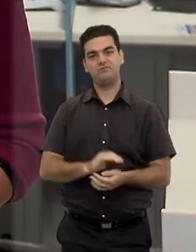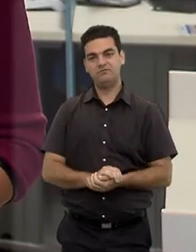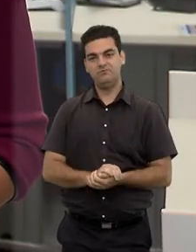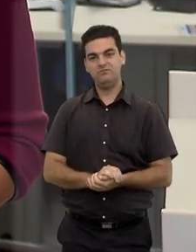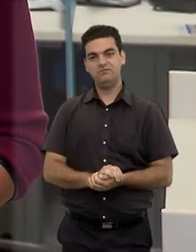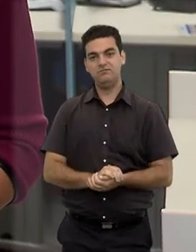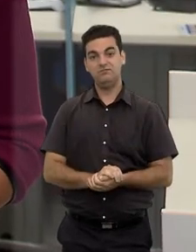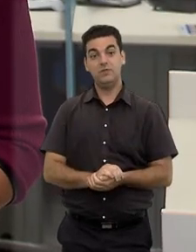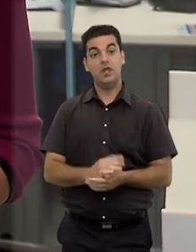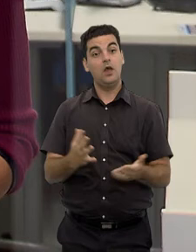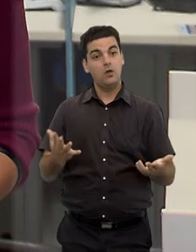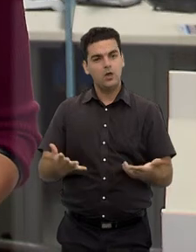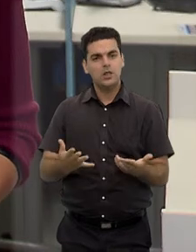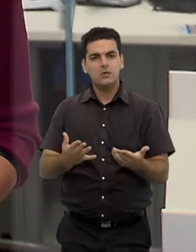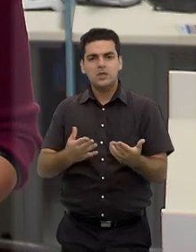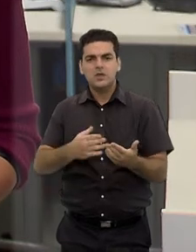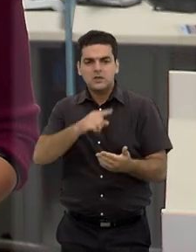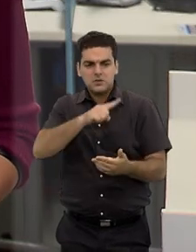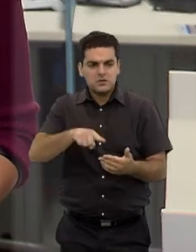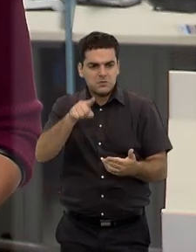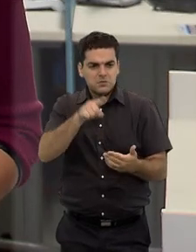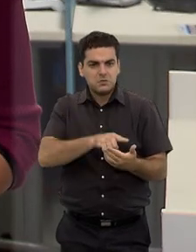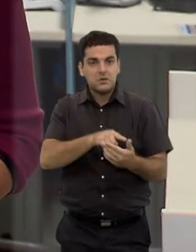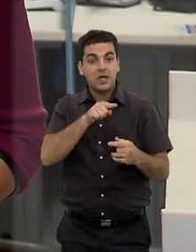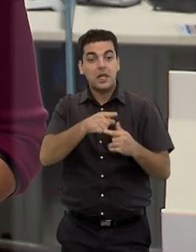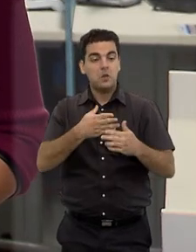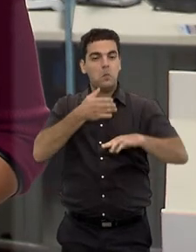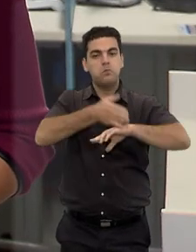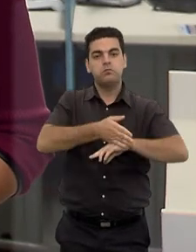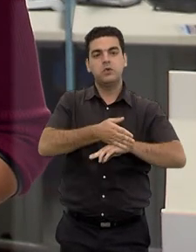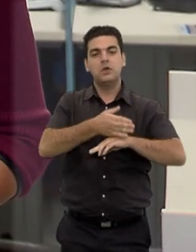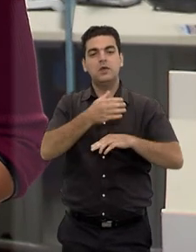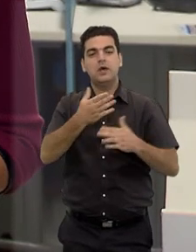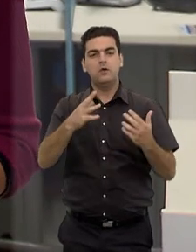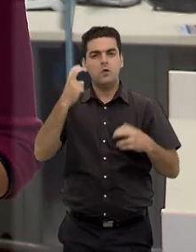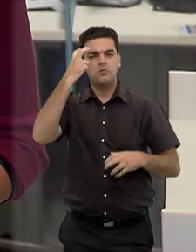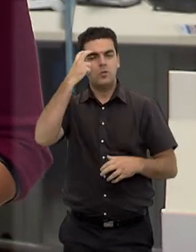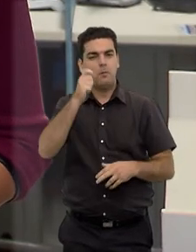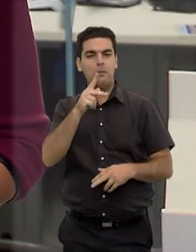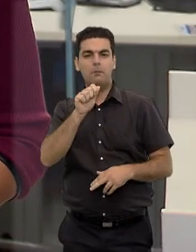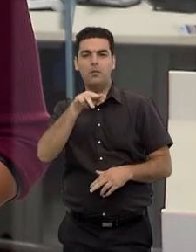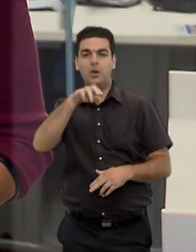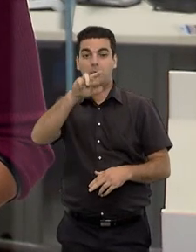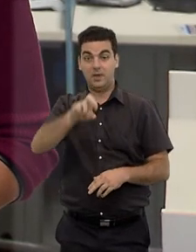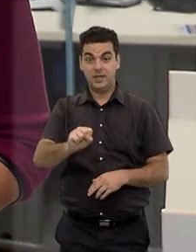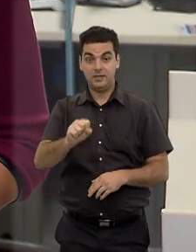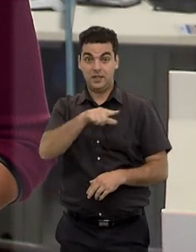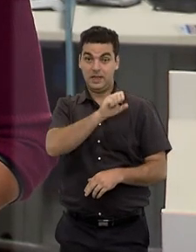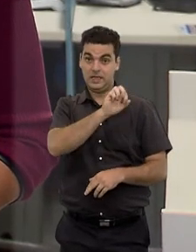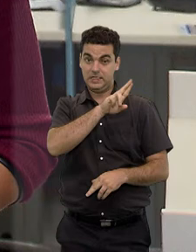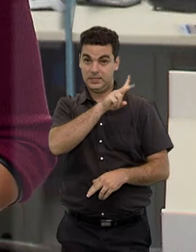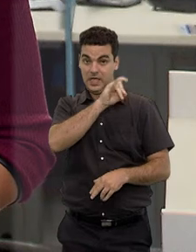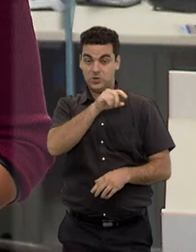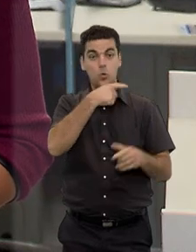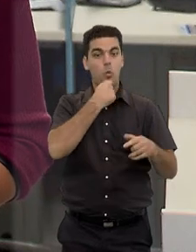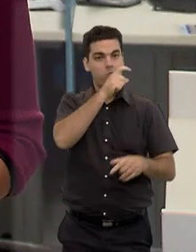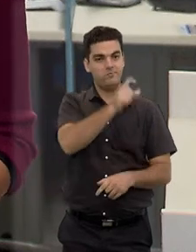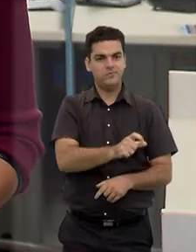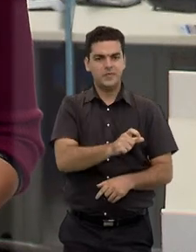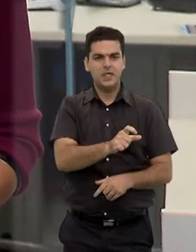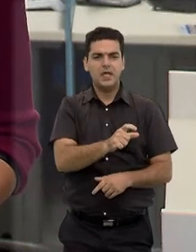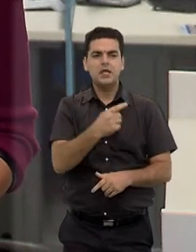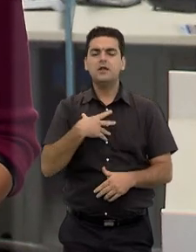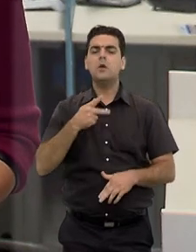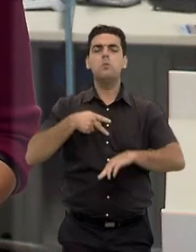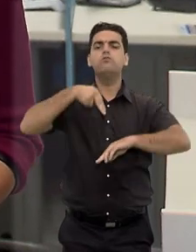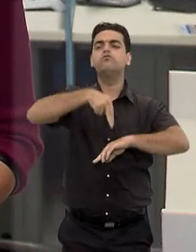lei. E foi suspensa a decisão que impedia a nomeação do presidente da Fundação Cultural Palmares, Sérgio Nascimento.